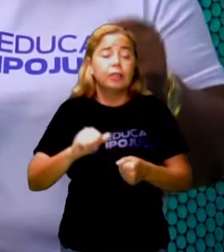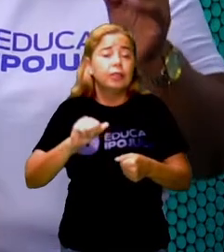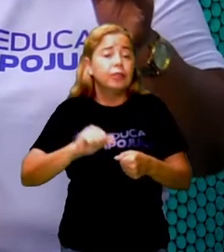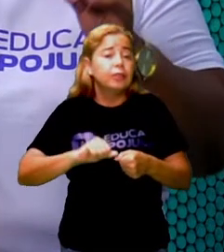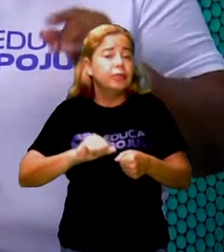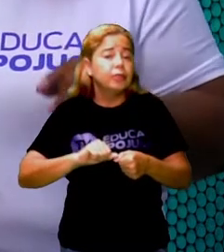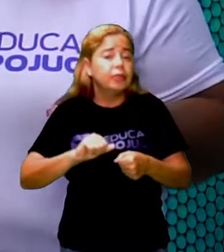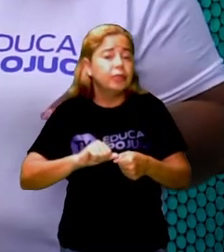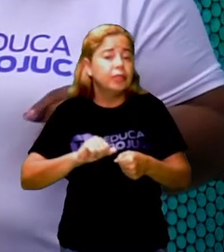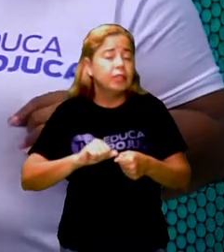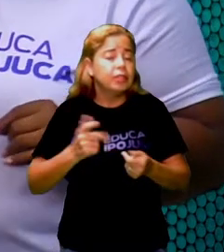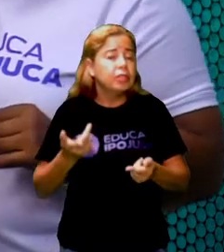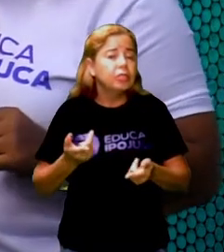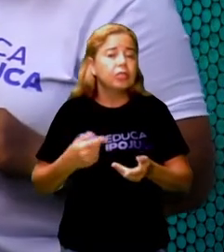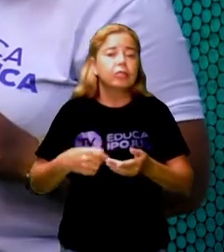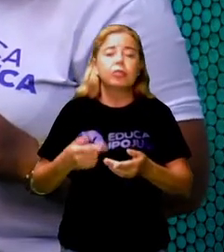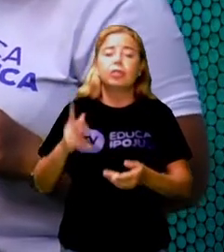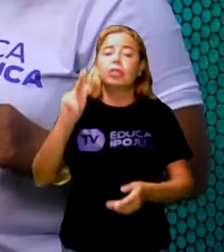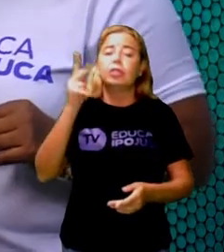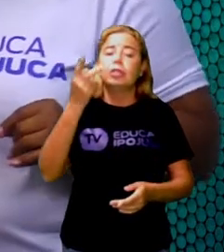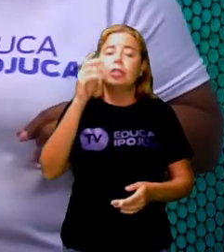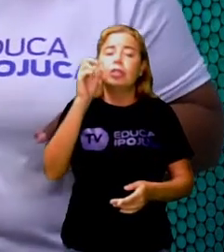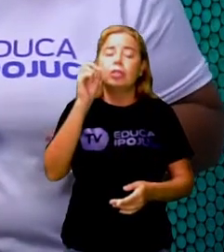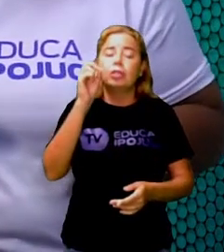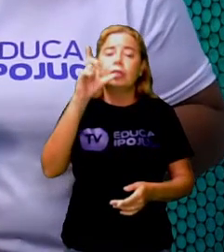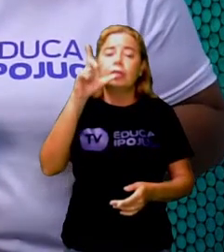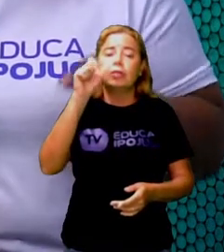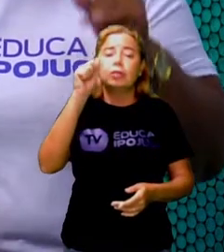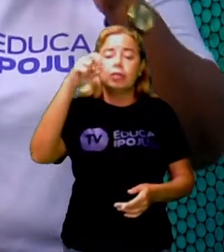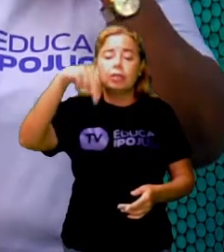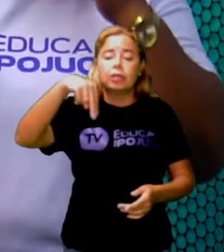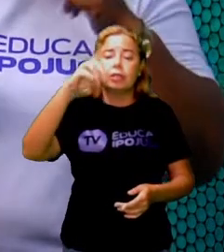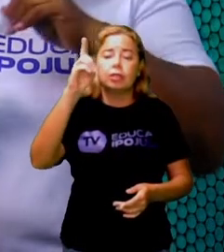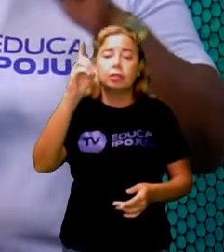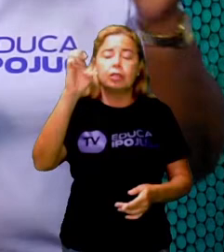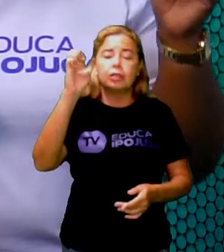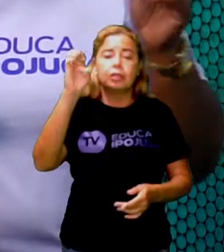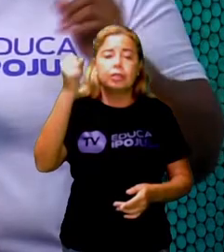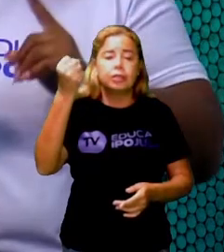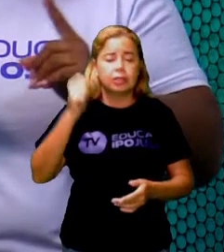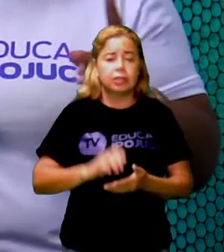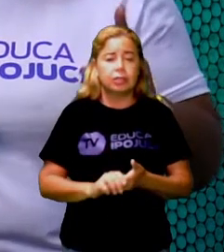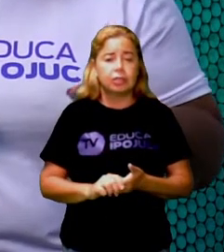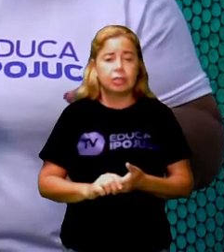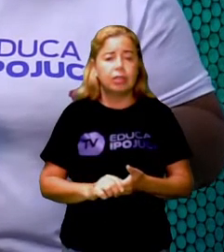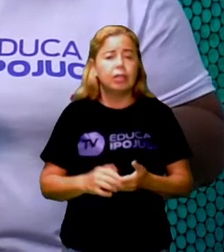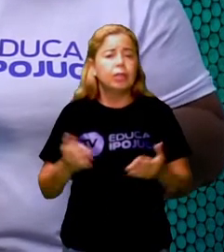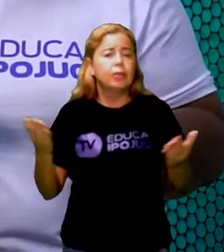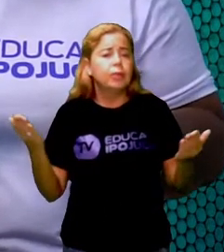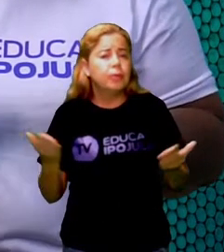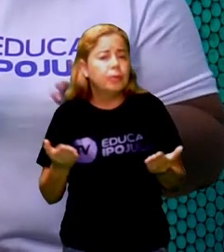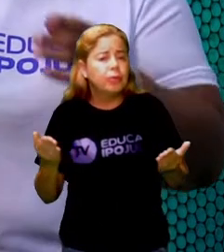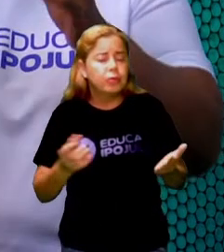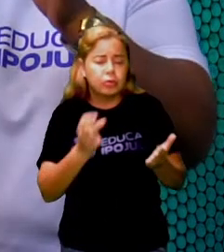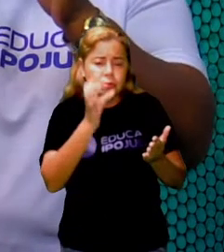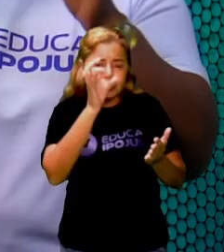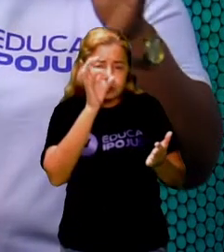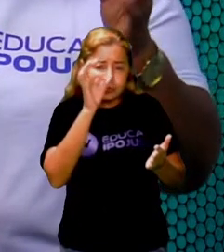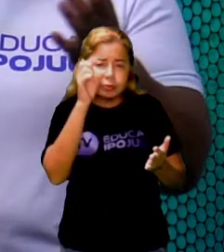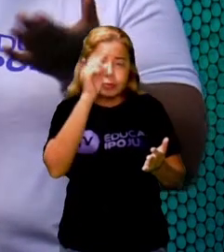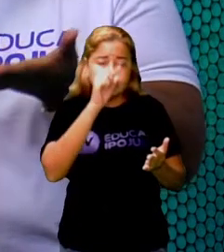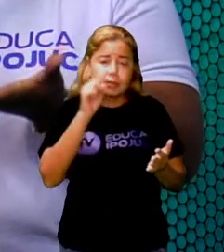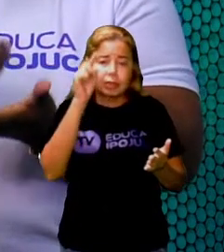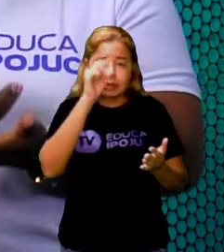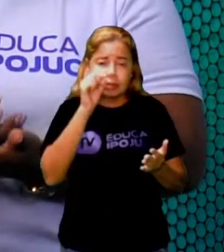holandeses. A moeda que a gente vê hoje redondinha, naquela época não tinha esse formato.